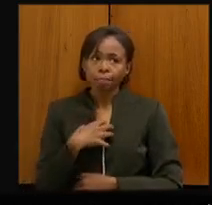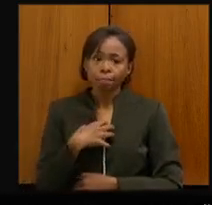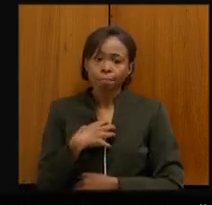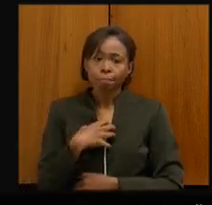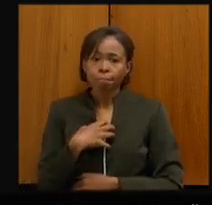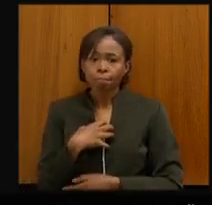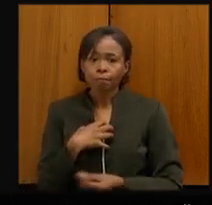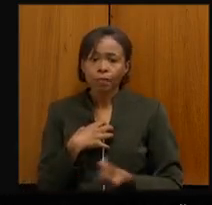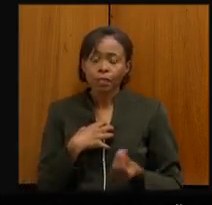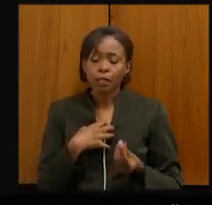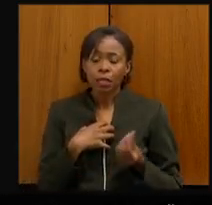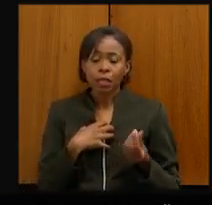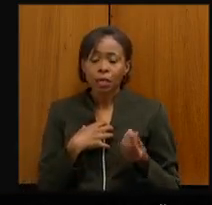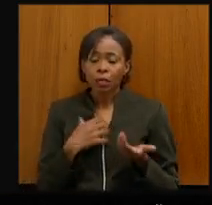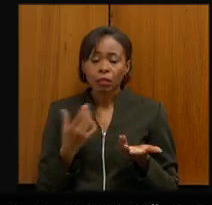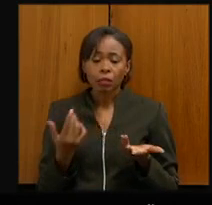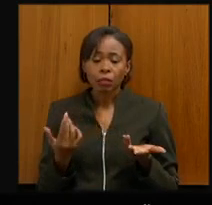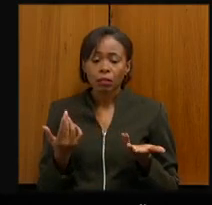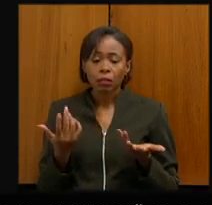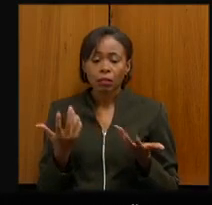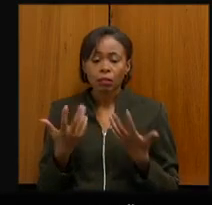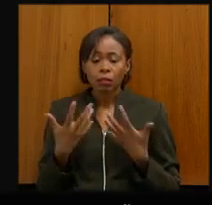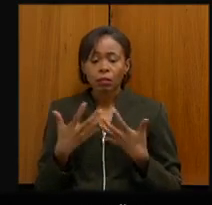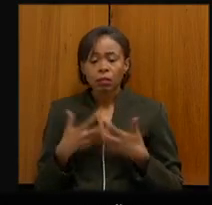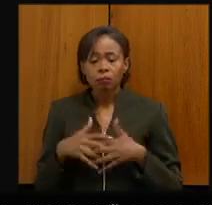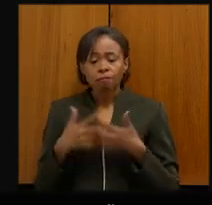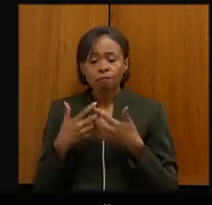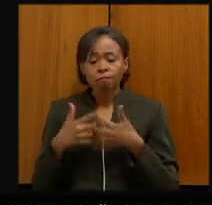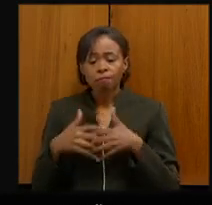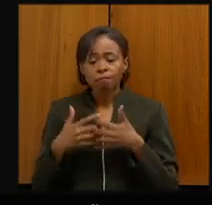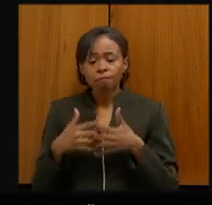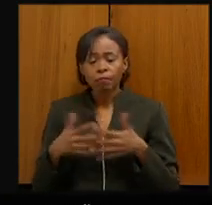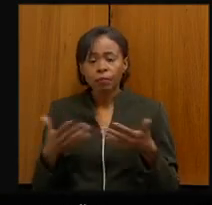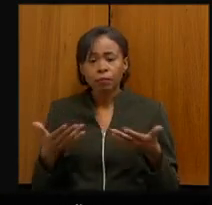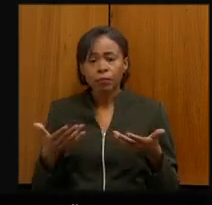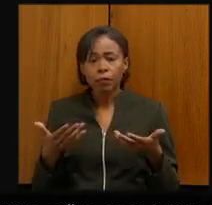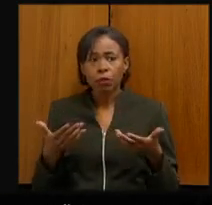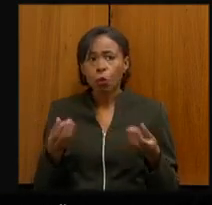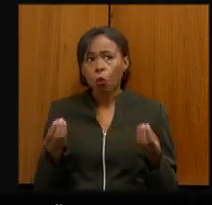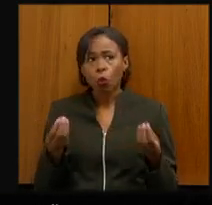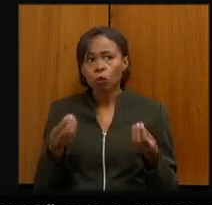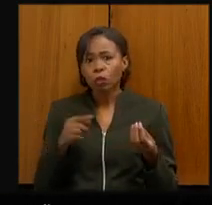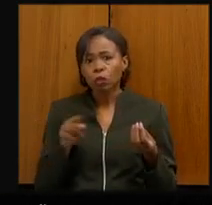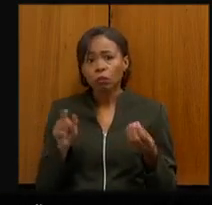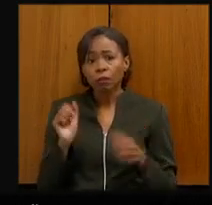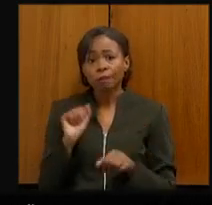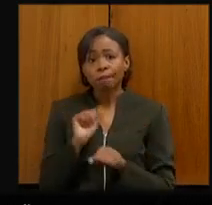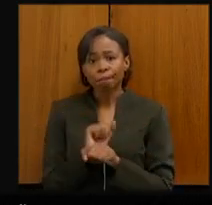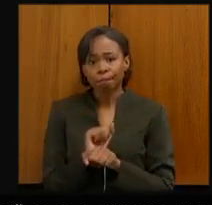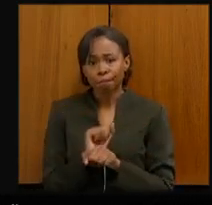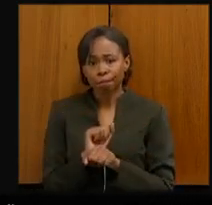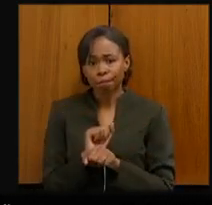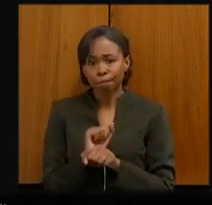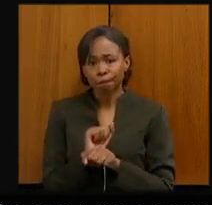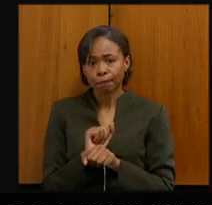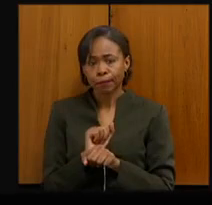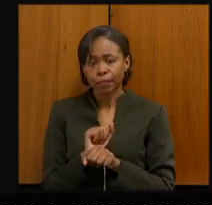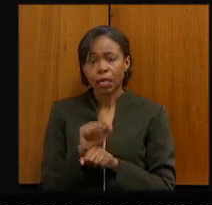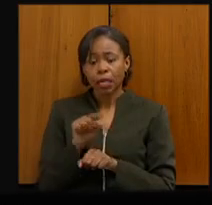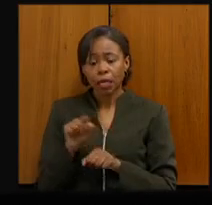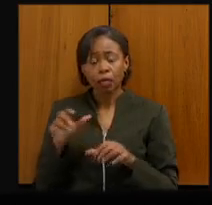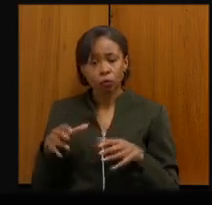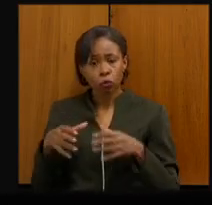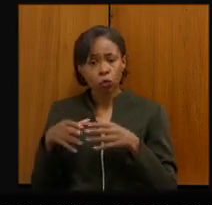se perguntando né E quando que isso vai parar né quanto que a comissão